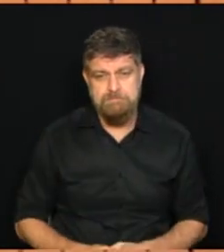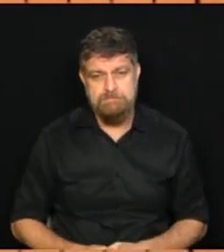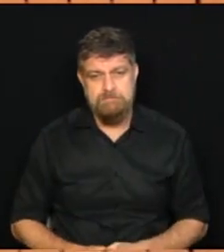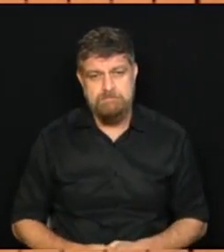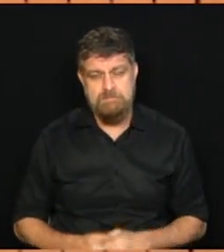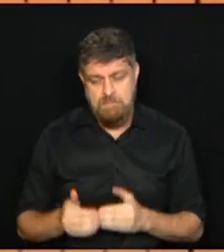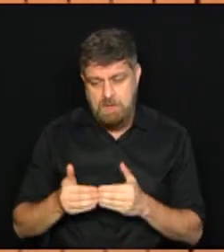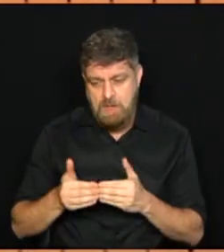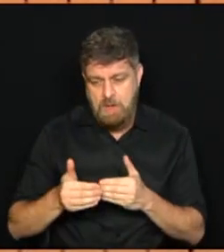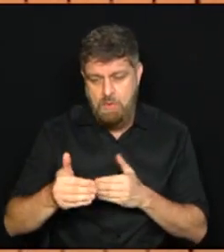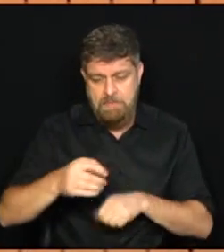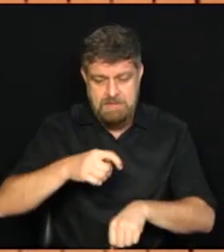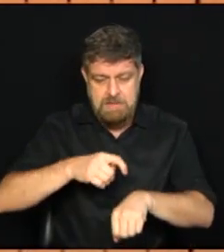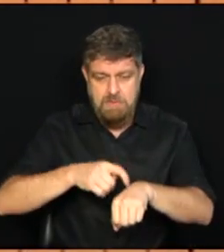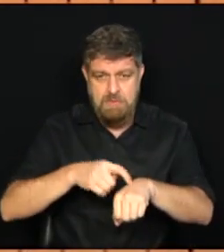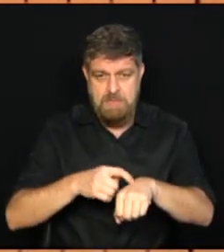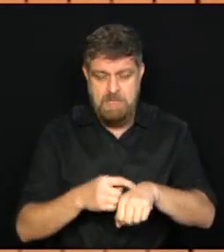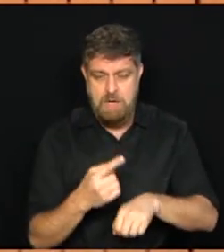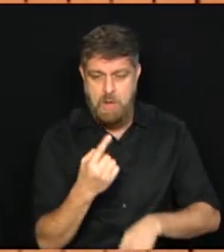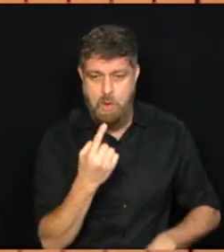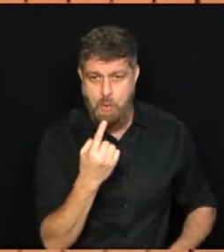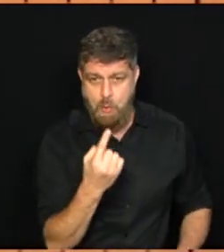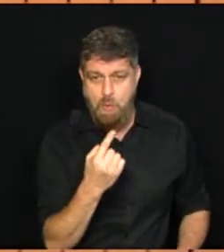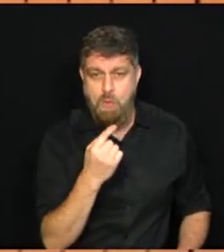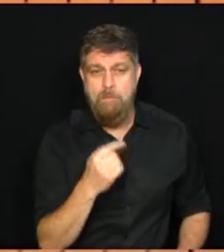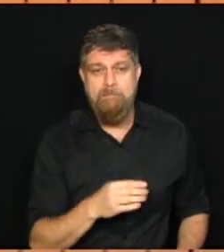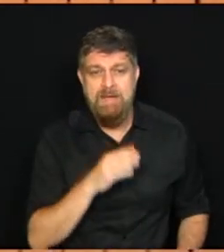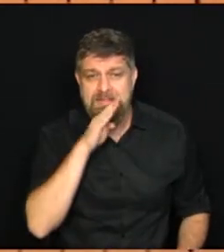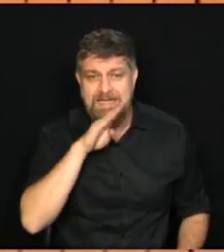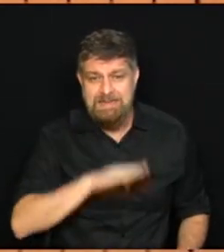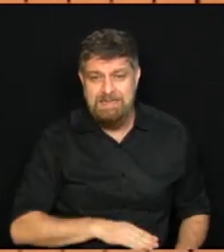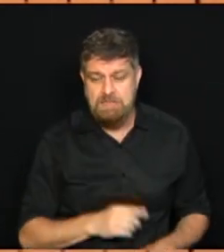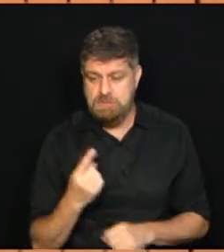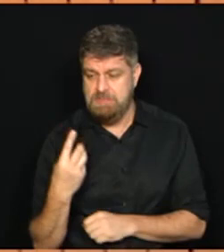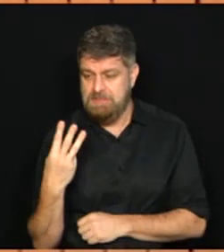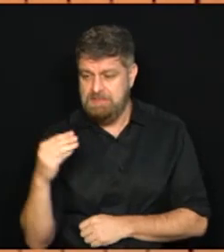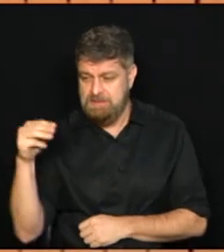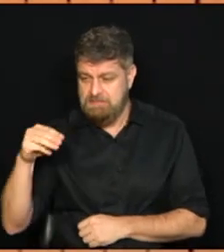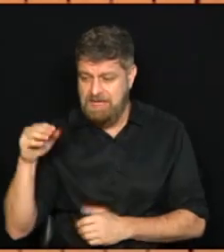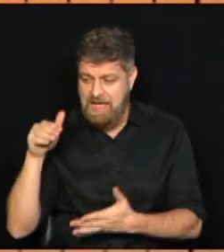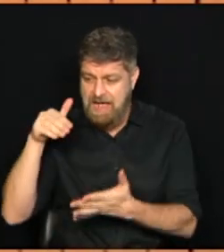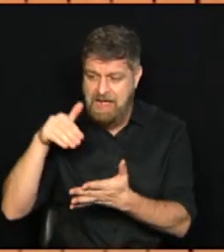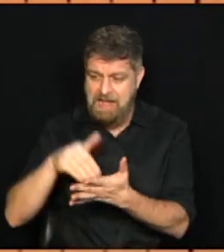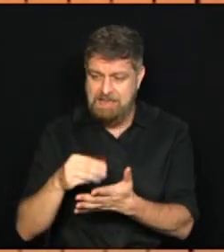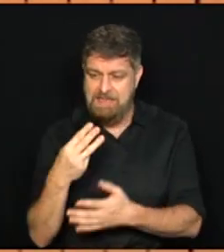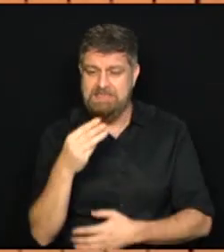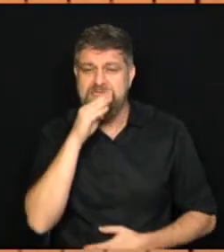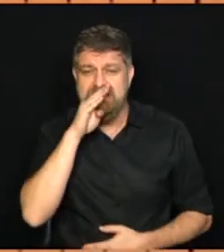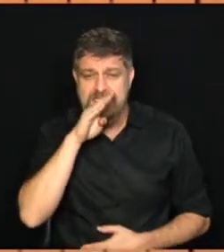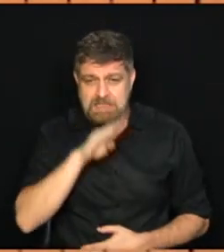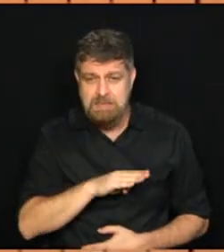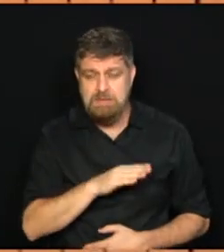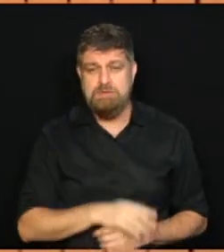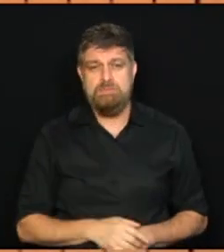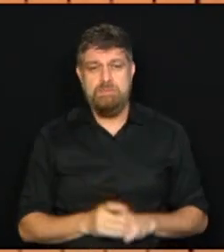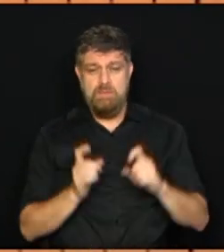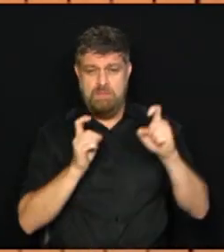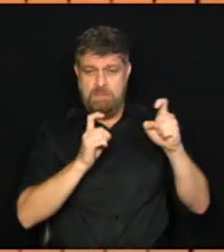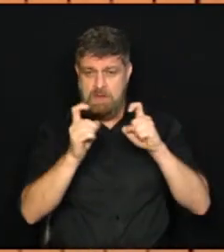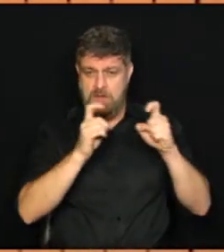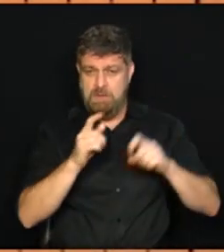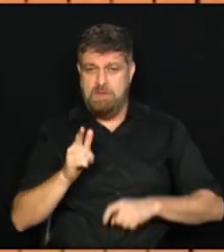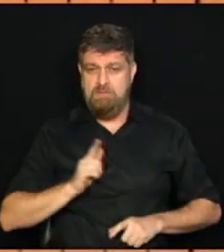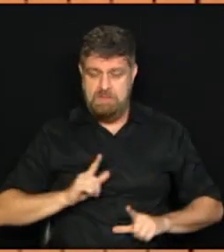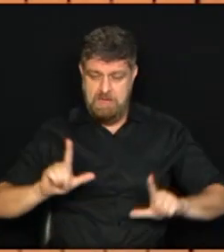iniciar-se agora às 13h13 até às 15 horas. Essa reunião ela será transmitida